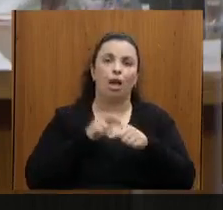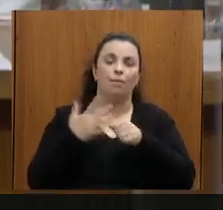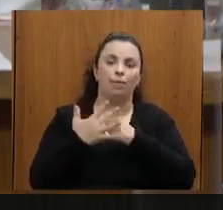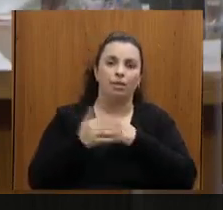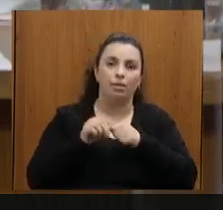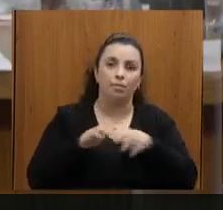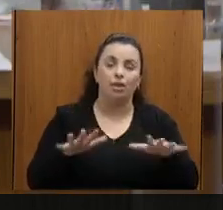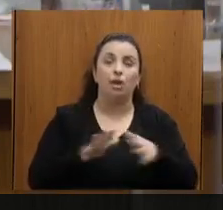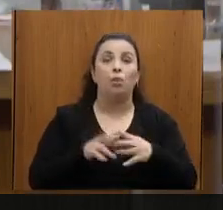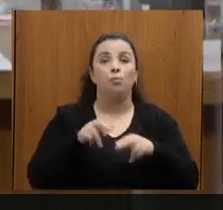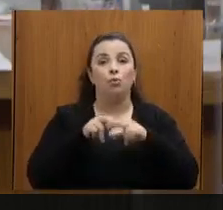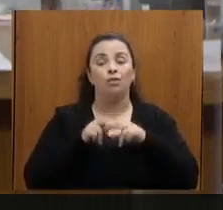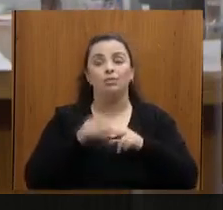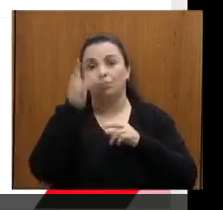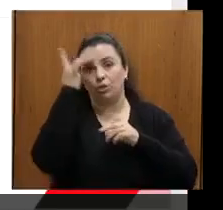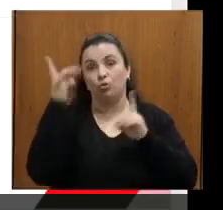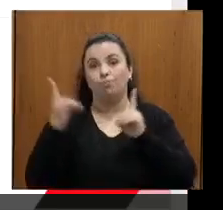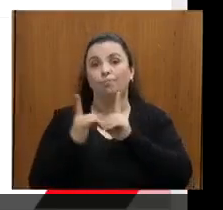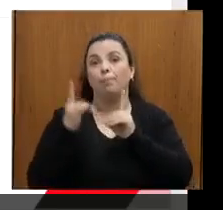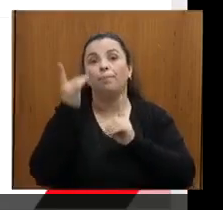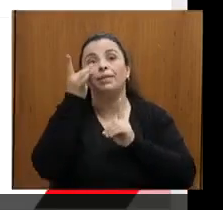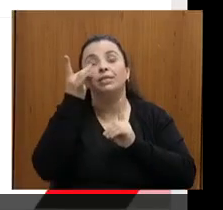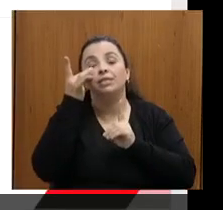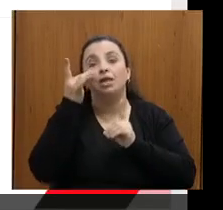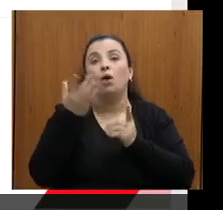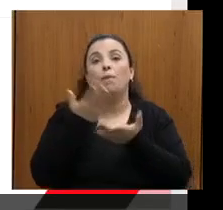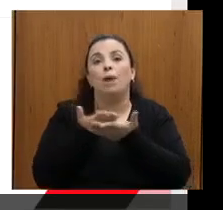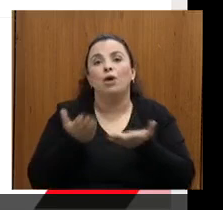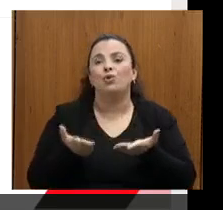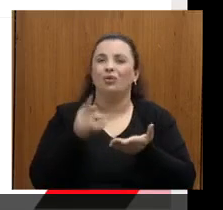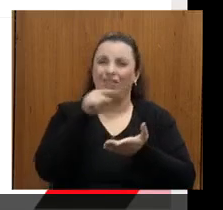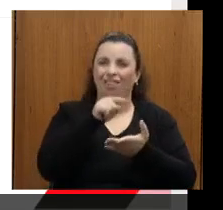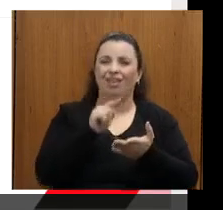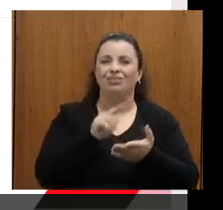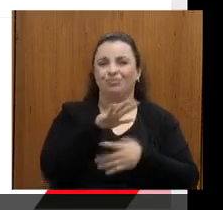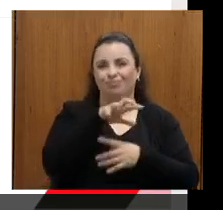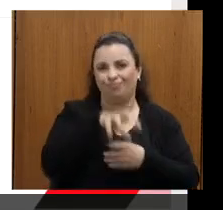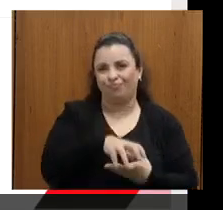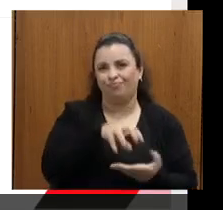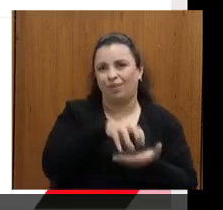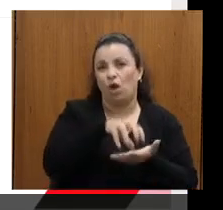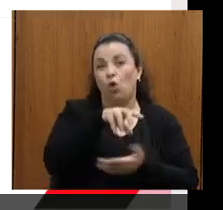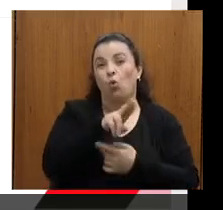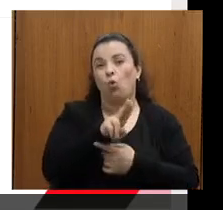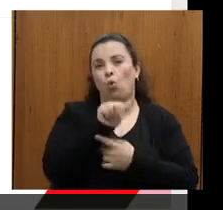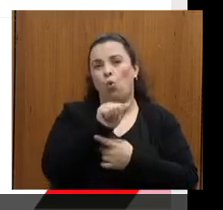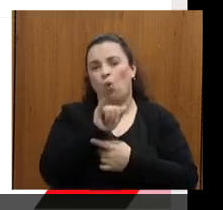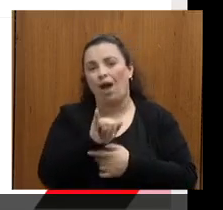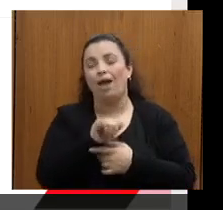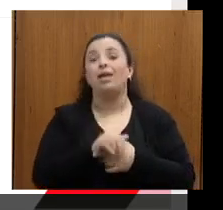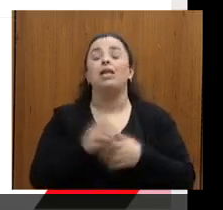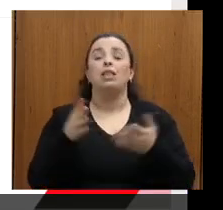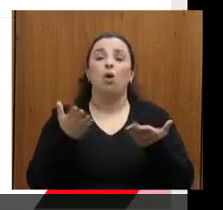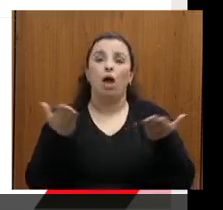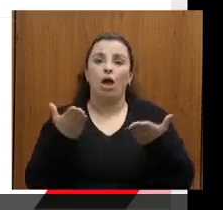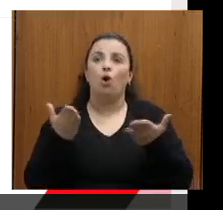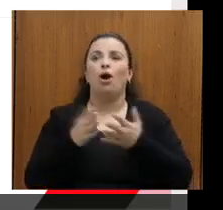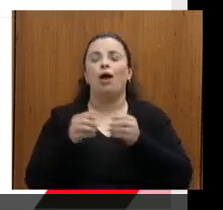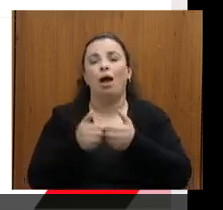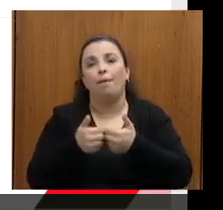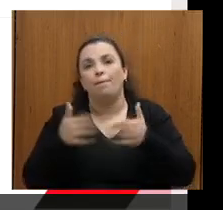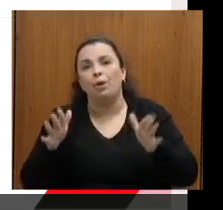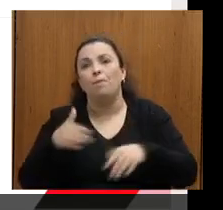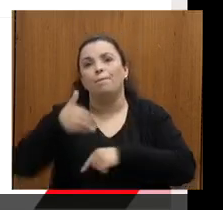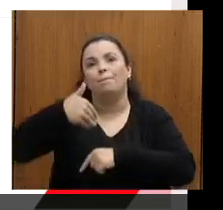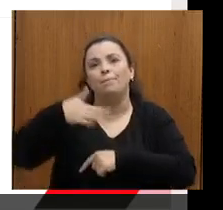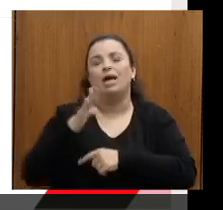atendimento presencial por meio das UAS, porque a gente amplia muito os atendimentos por meio do MGAPP, do portal MG e